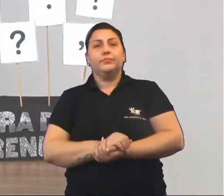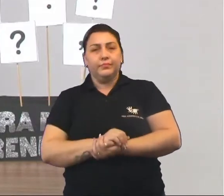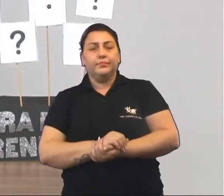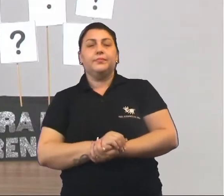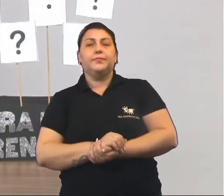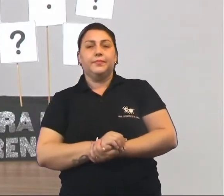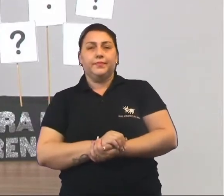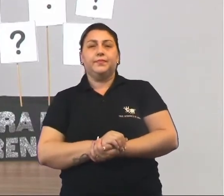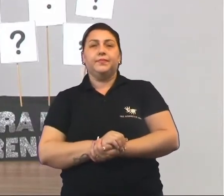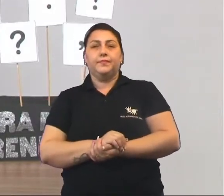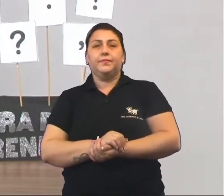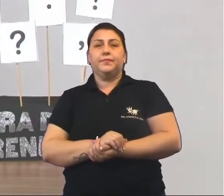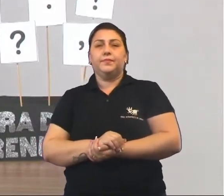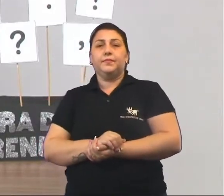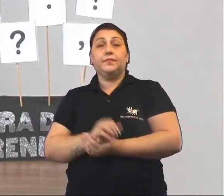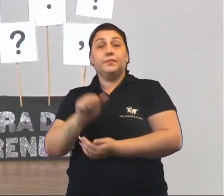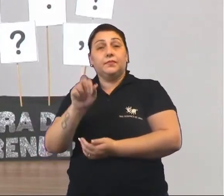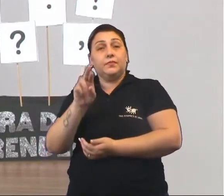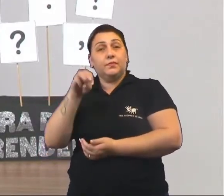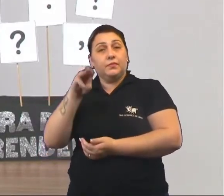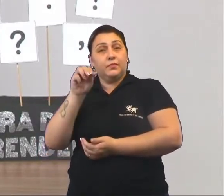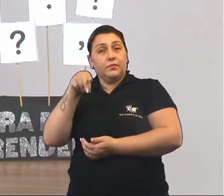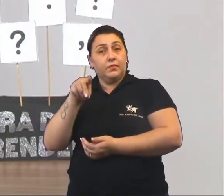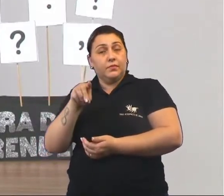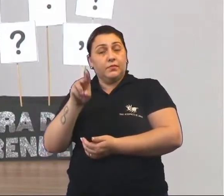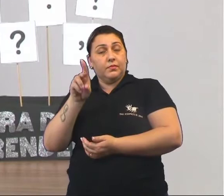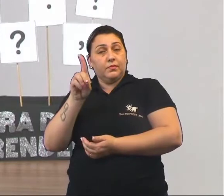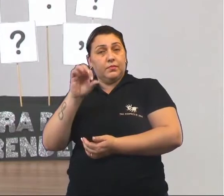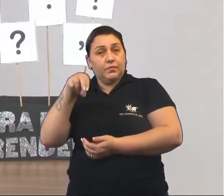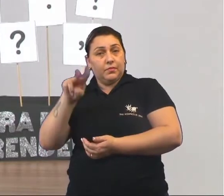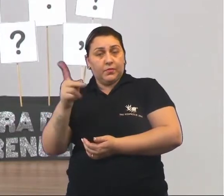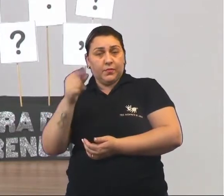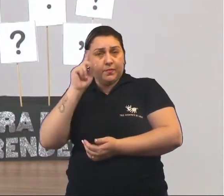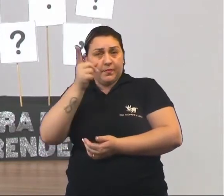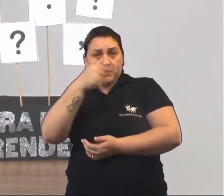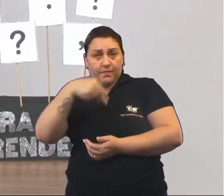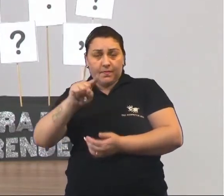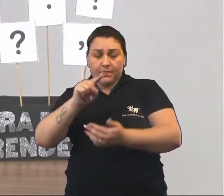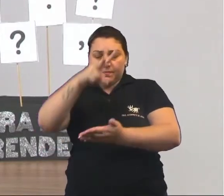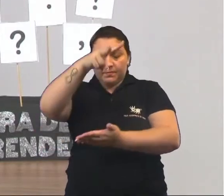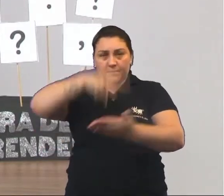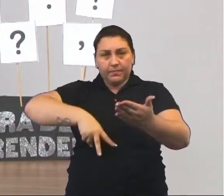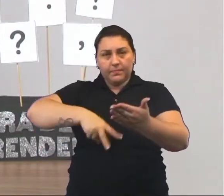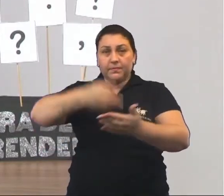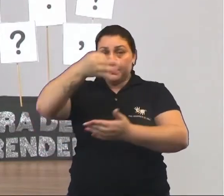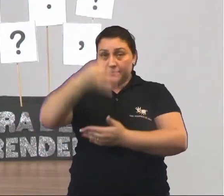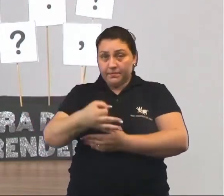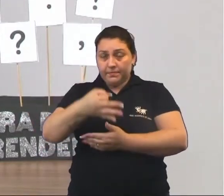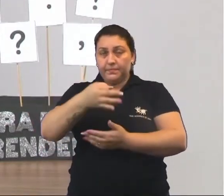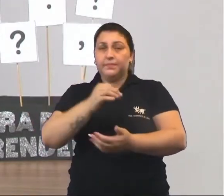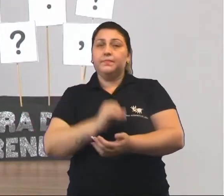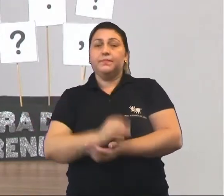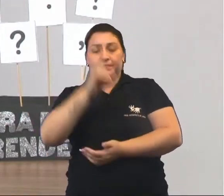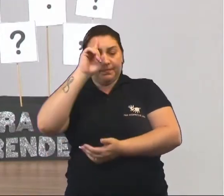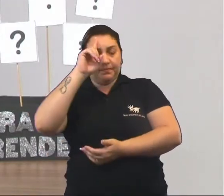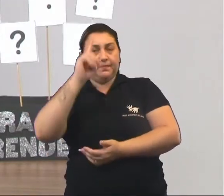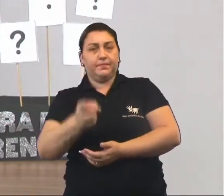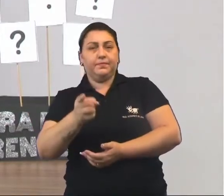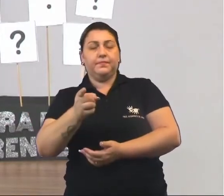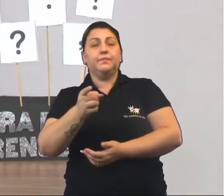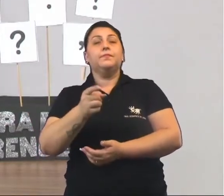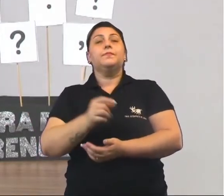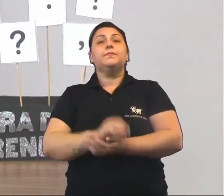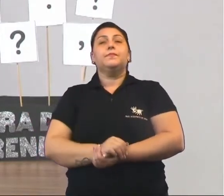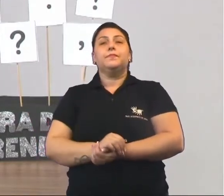ordem. Ela está ordenando a Armandinho que faça o quê? Vá lá e leia, certo? Essa foi a ordem dada por